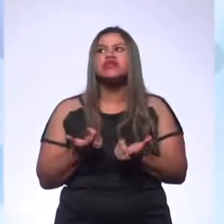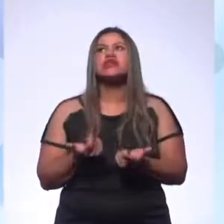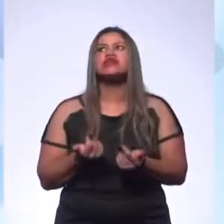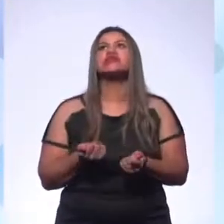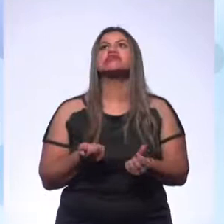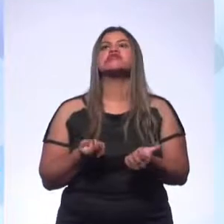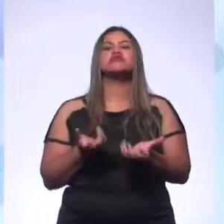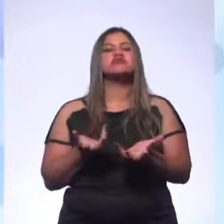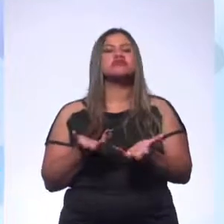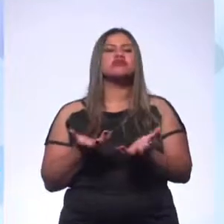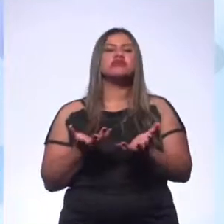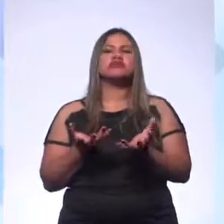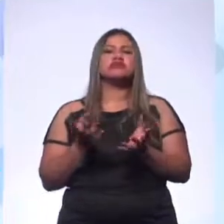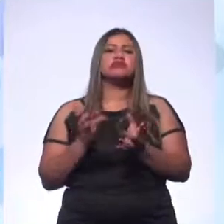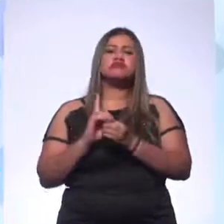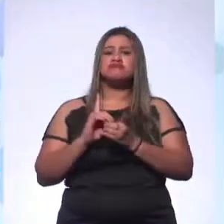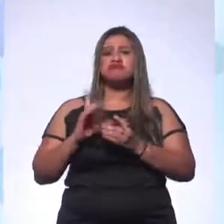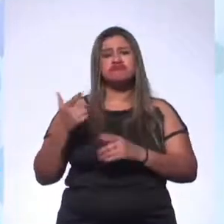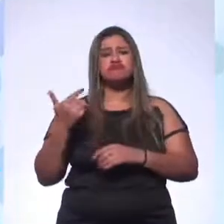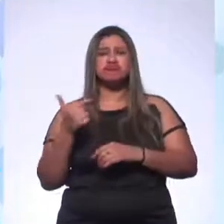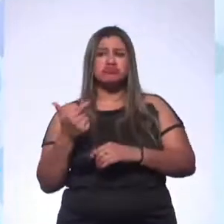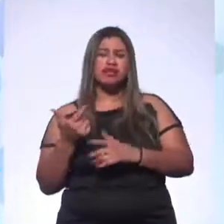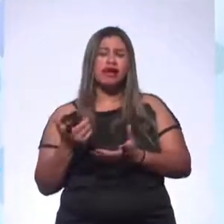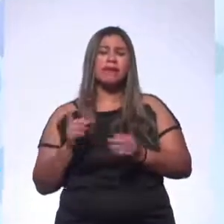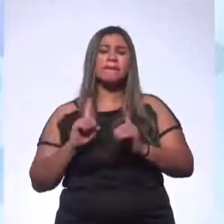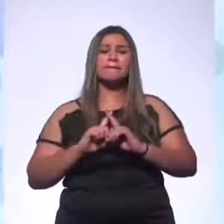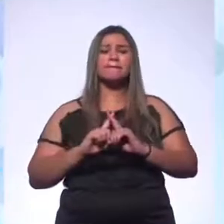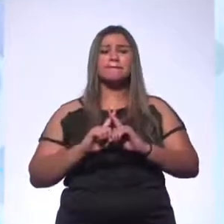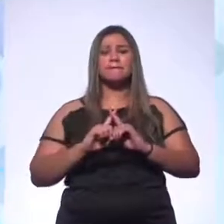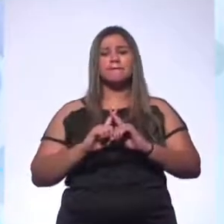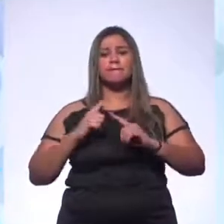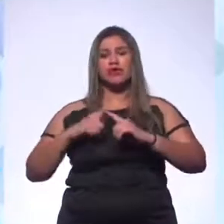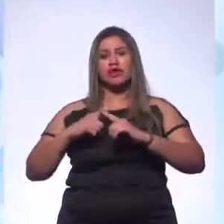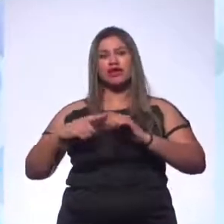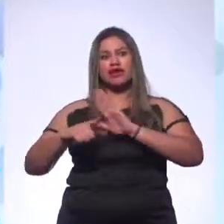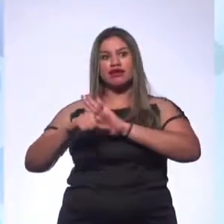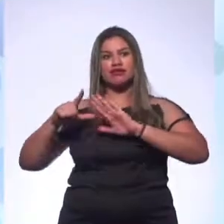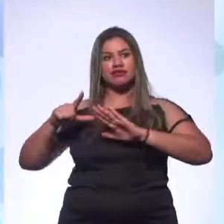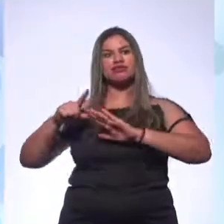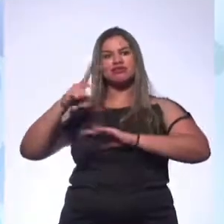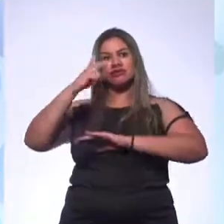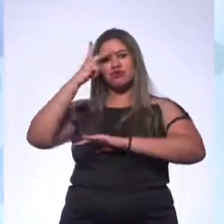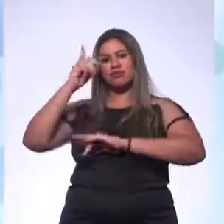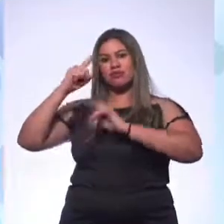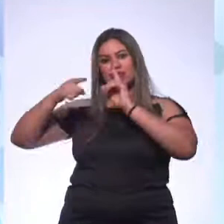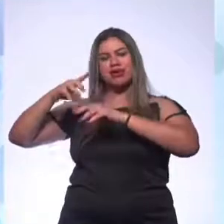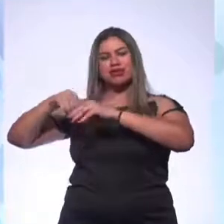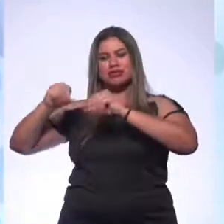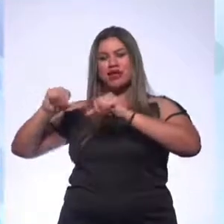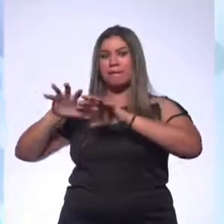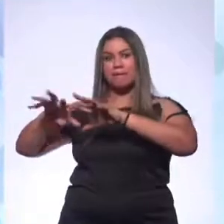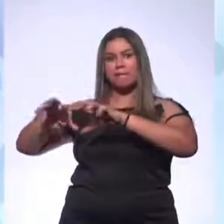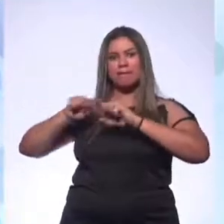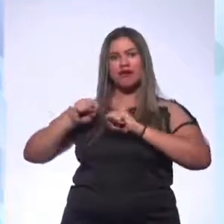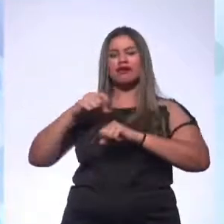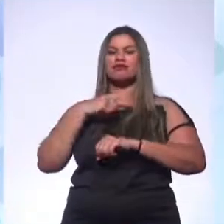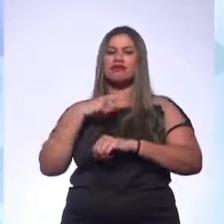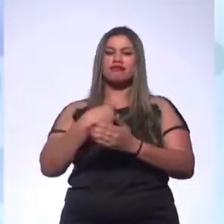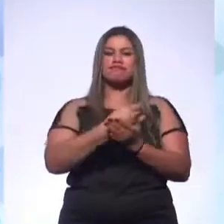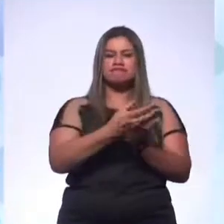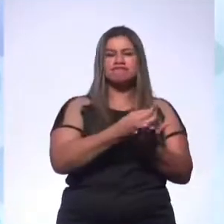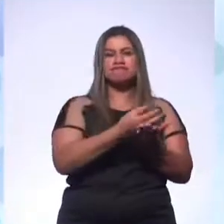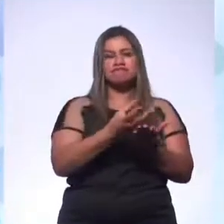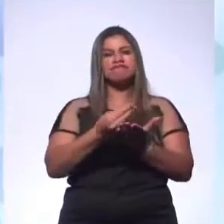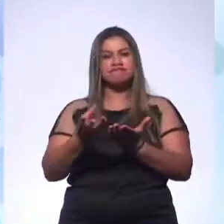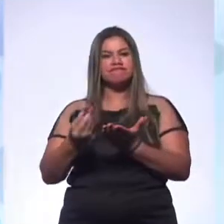foi não democrática, né, porque é uma expropriação de terra mesmo, para poder fazer a coletivização,